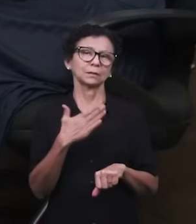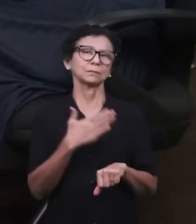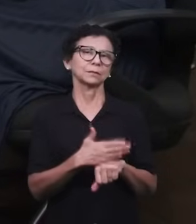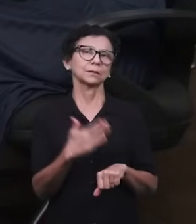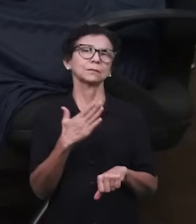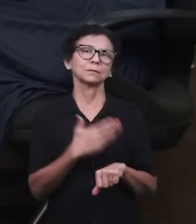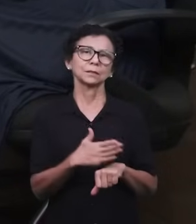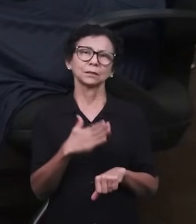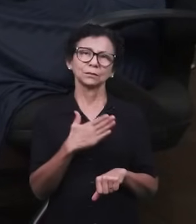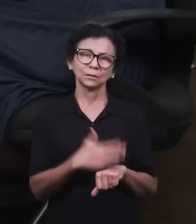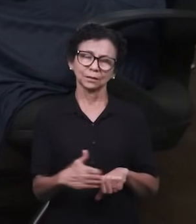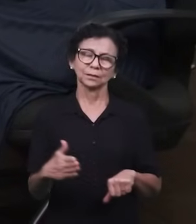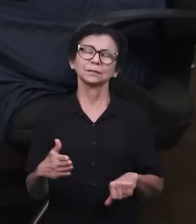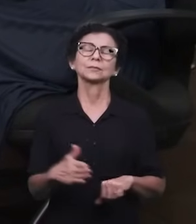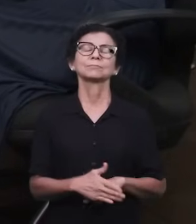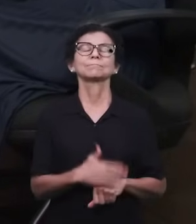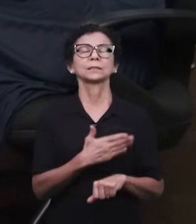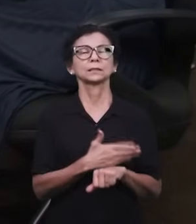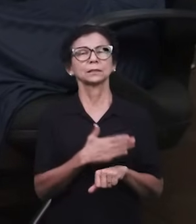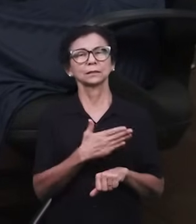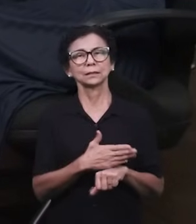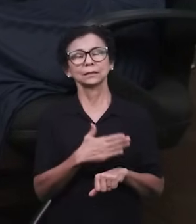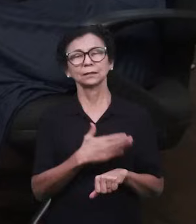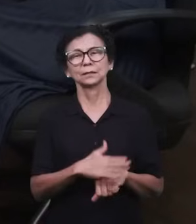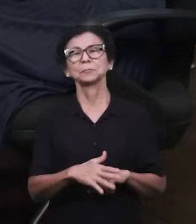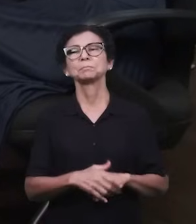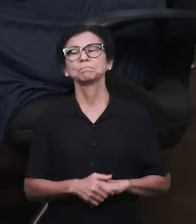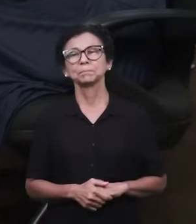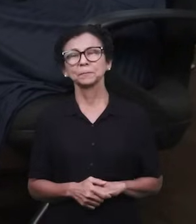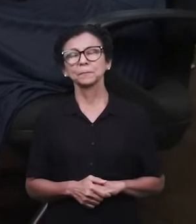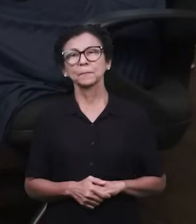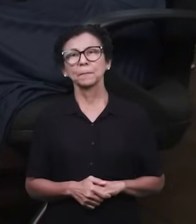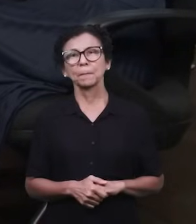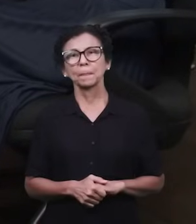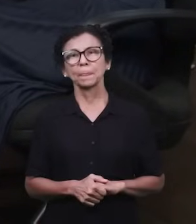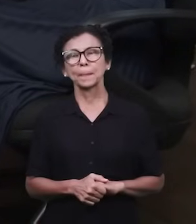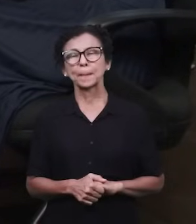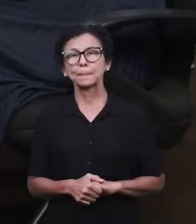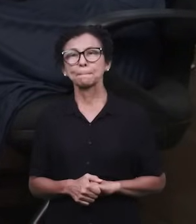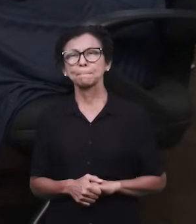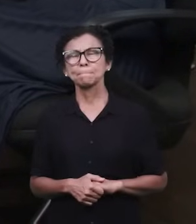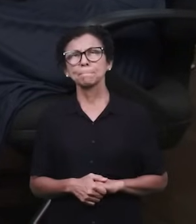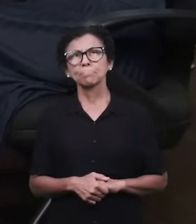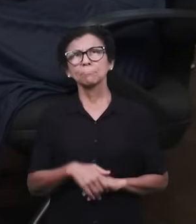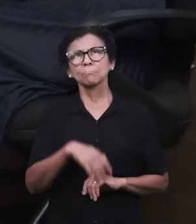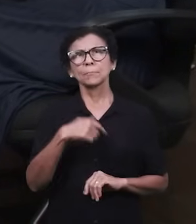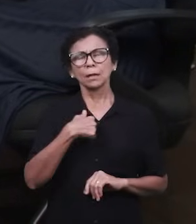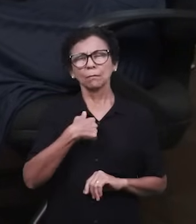colocá-la para frente, né? De dar aquilo que ela já estava desenvolvendo, né?